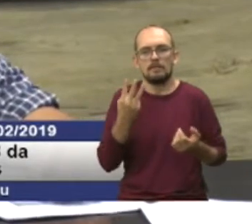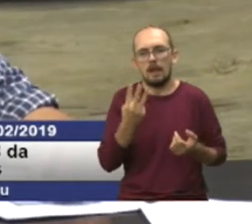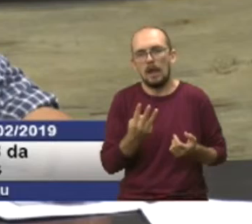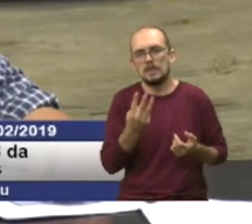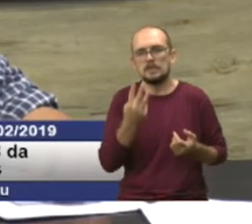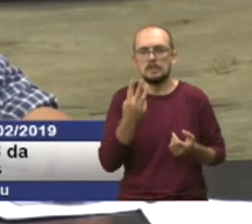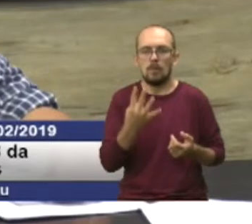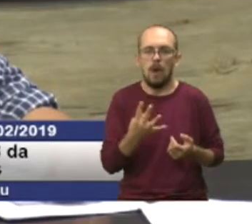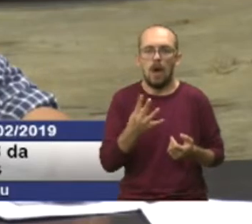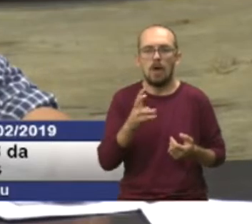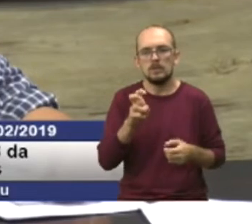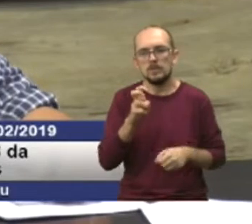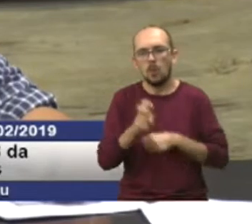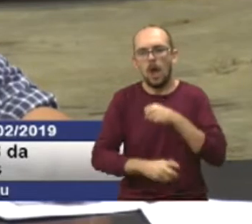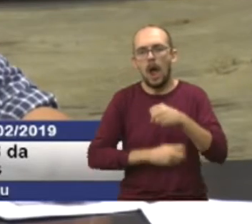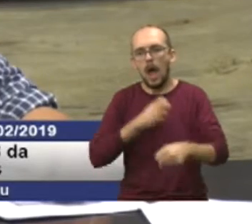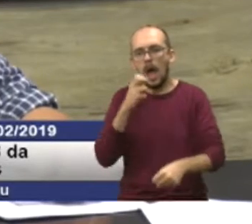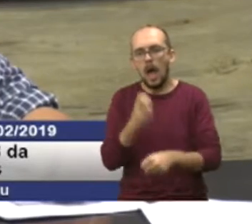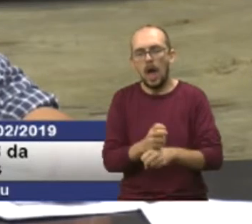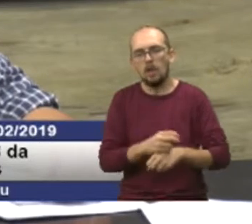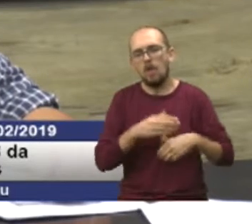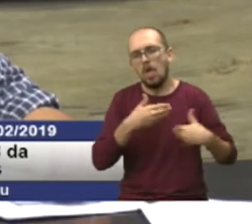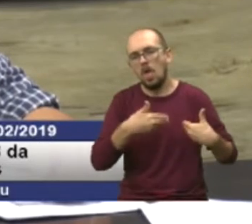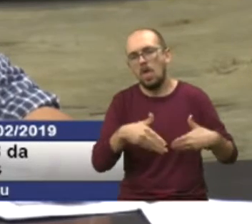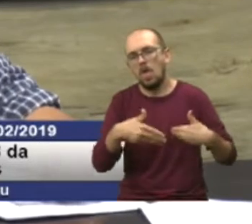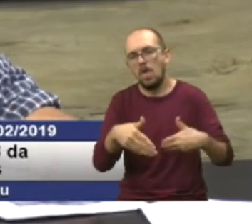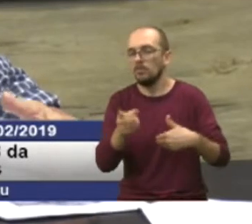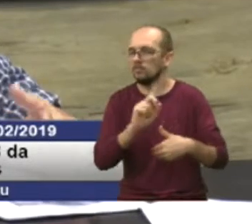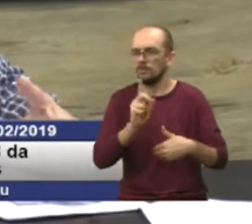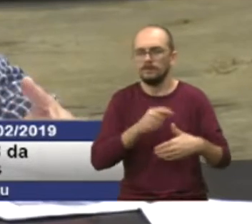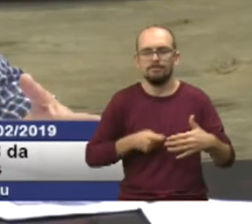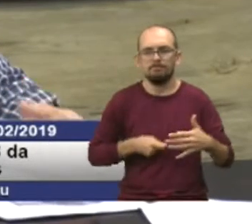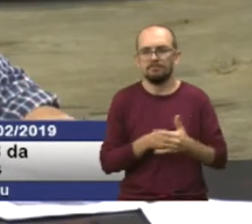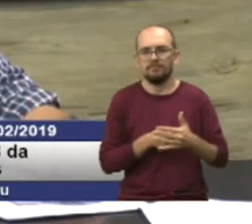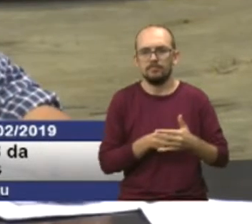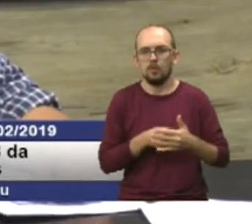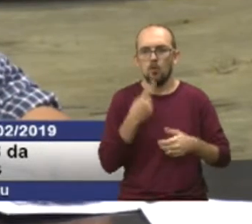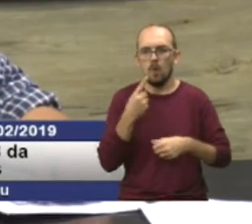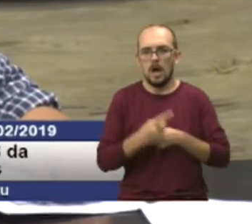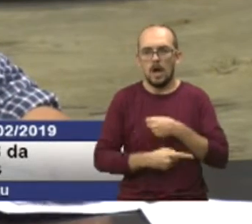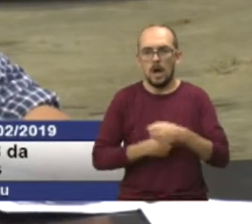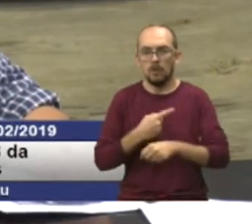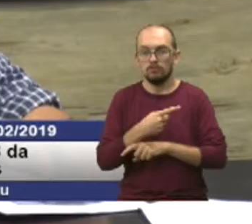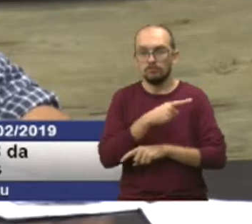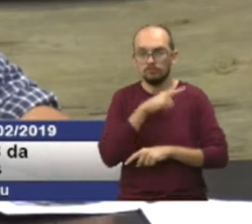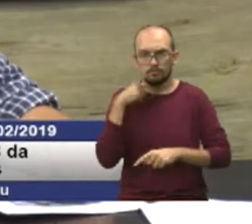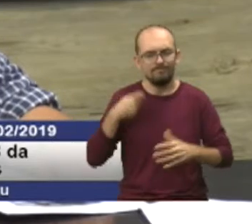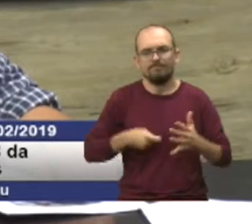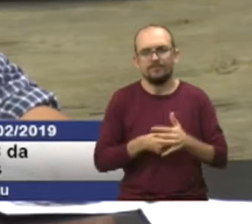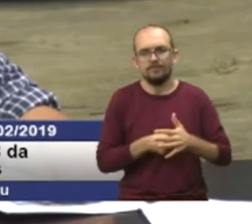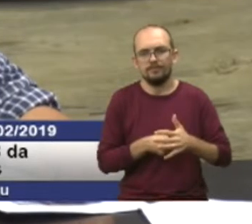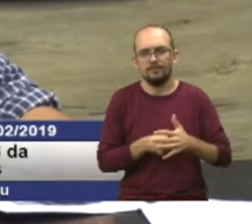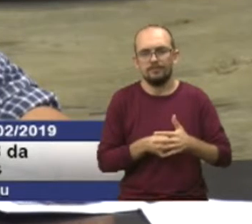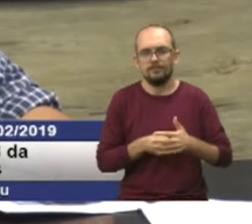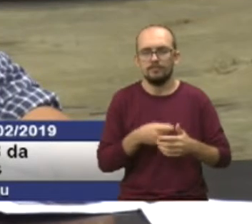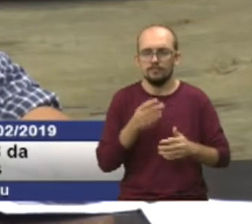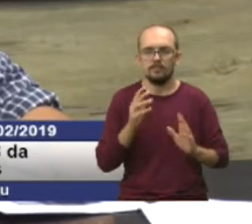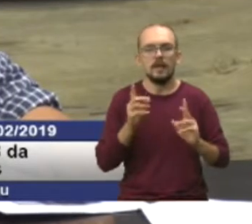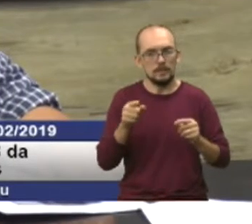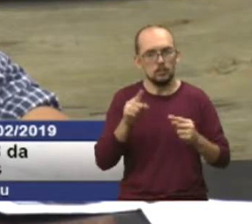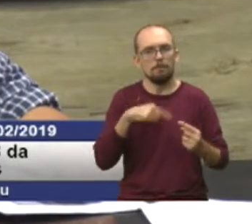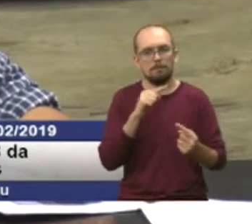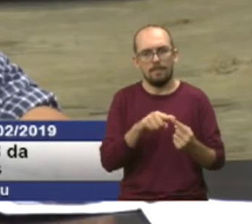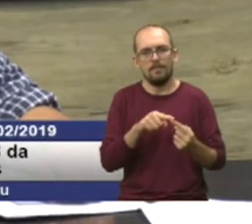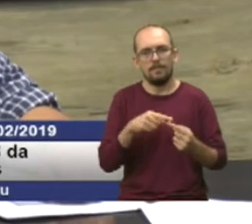3, 4, 5 anos para ser feita essa cobrança. Então, essa era uma das metas da criação da Procuradoria Municipal, para